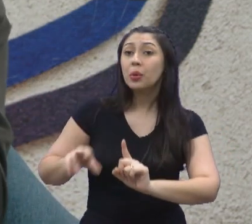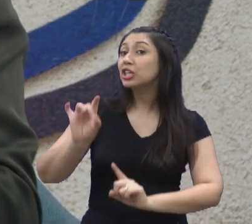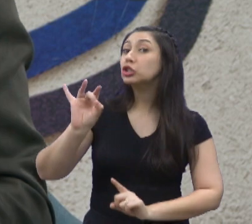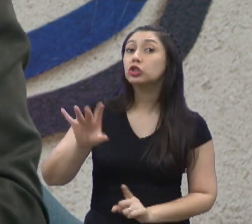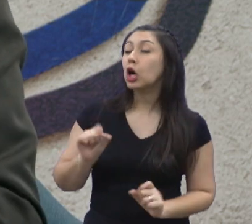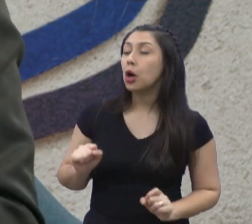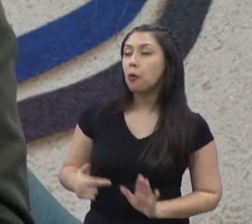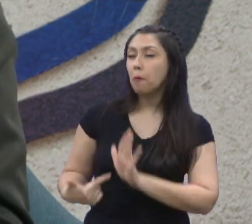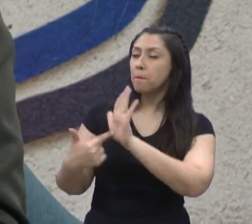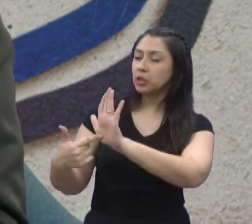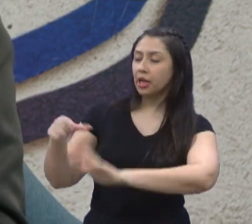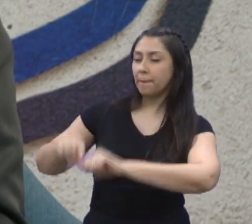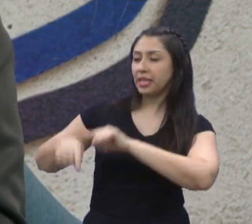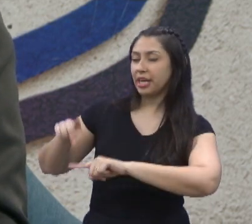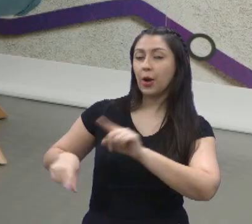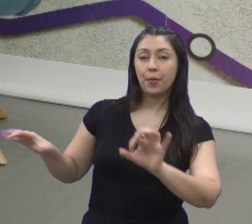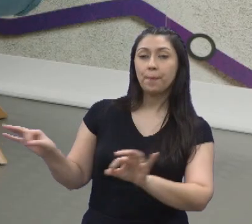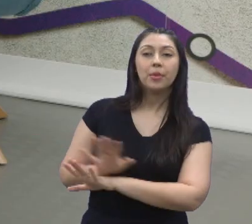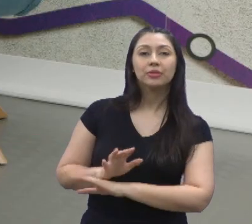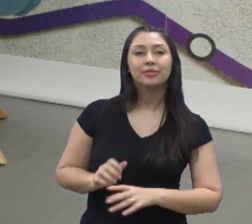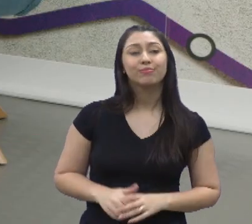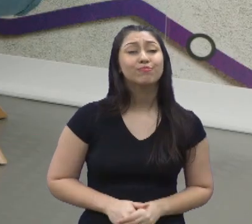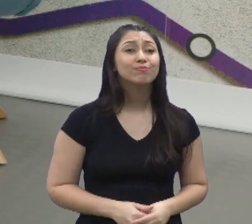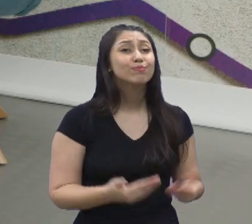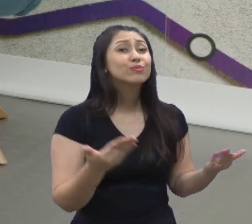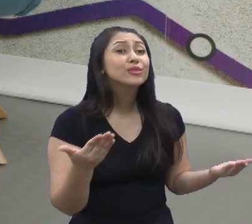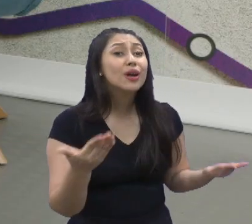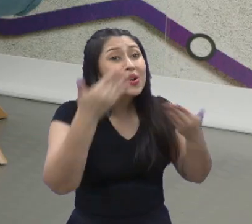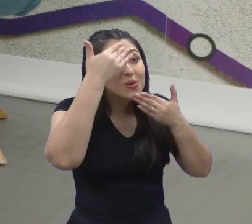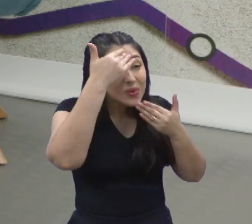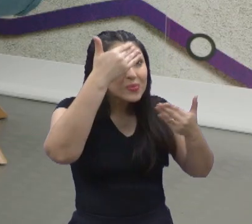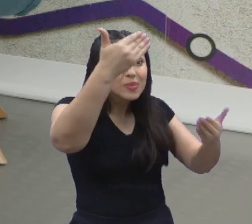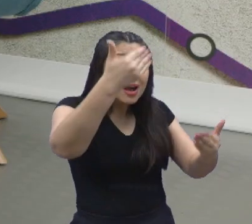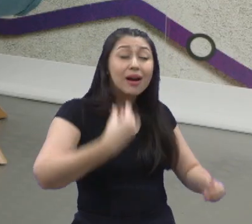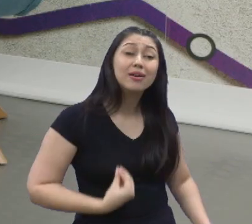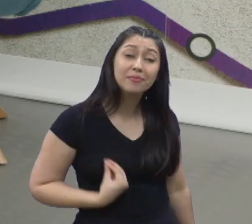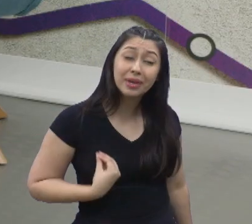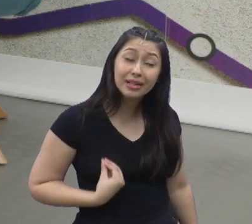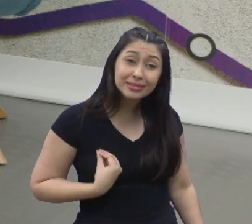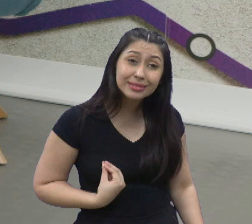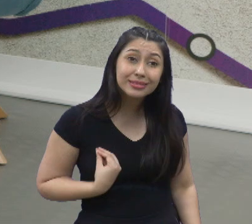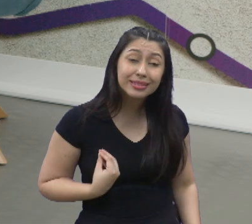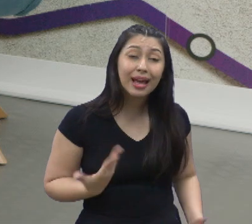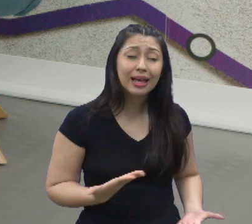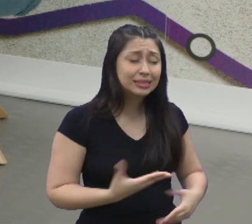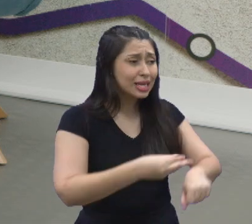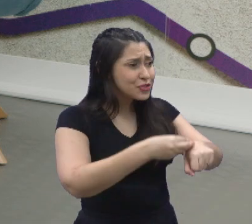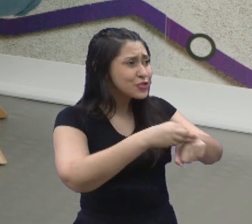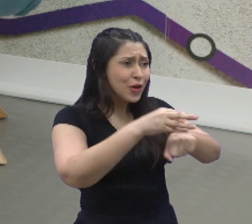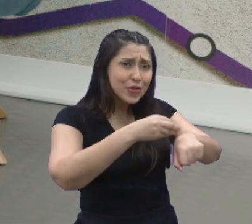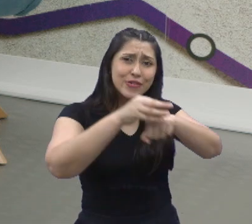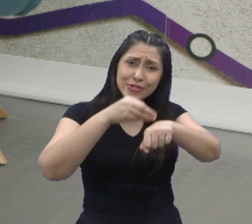de mostrar um produto e vender, né? Jesus, muito obrigada, viu, pela sua presença aqui, por trazer tantas dicas, tantas